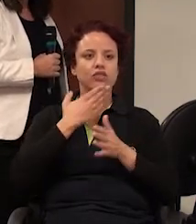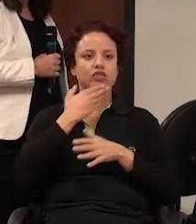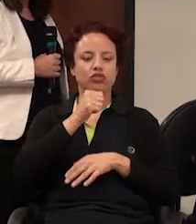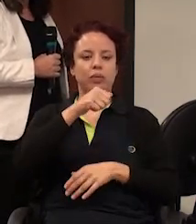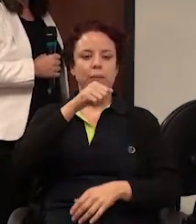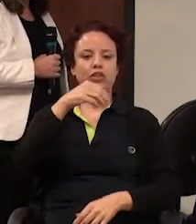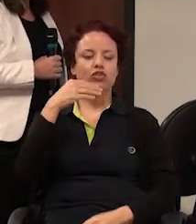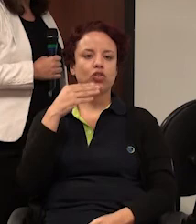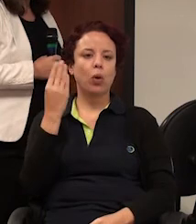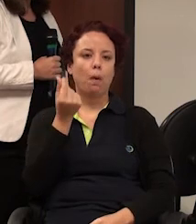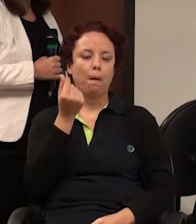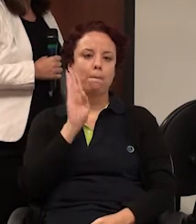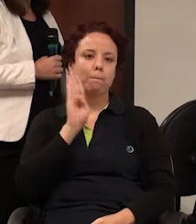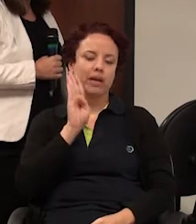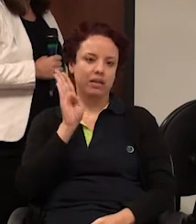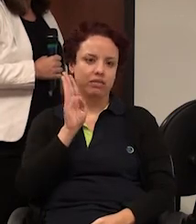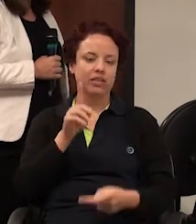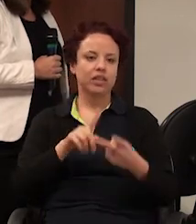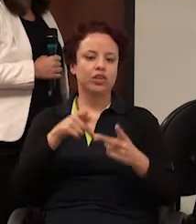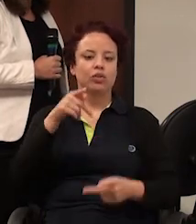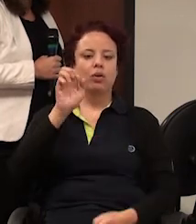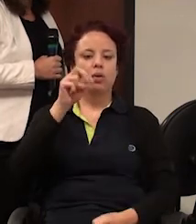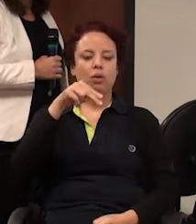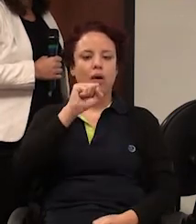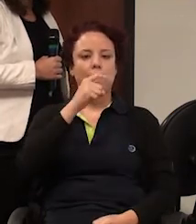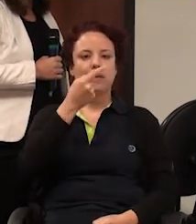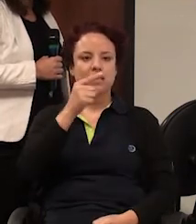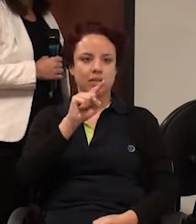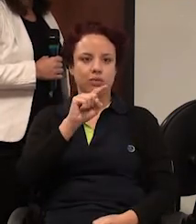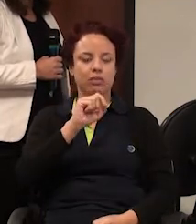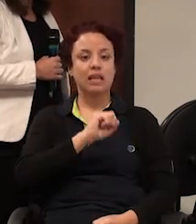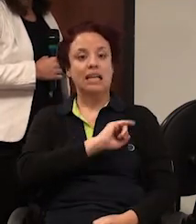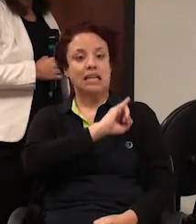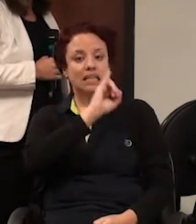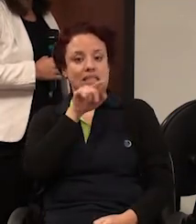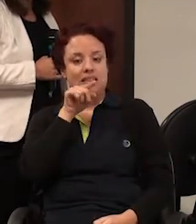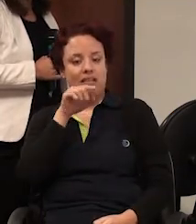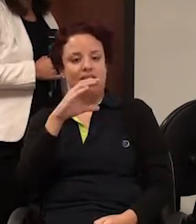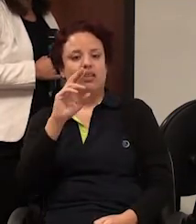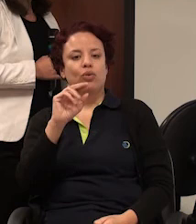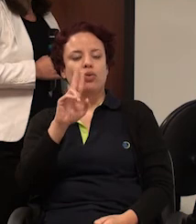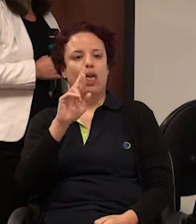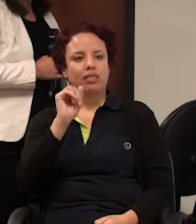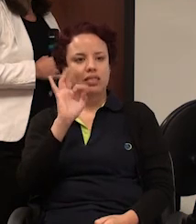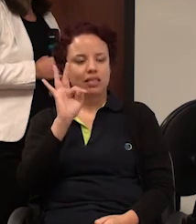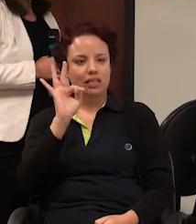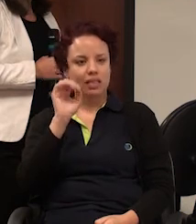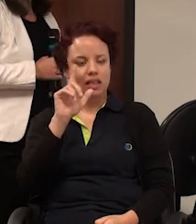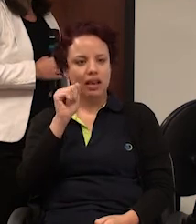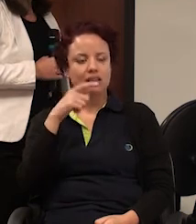por morte para maiores de idade, se ele for curatelado ou isenta da perícia médica do